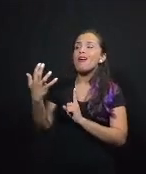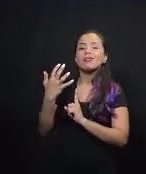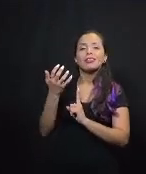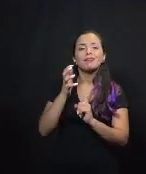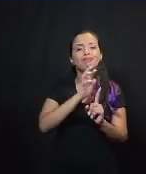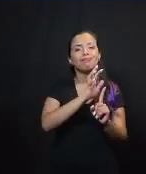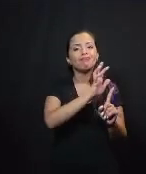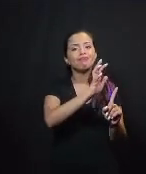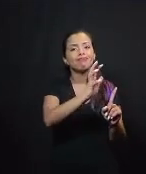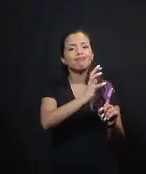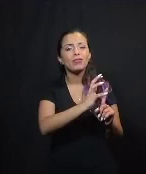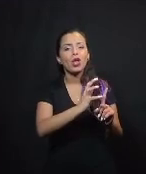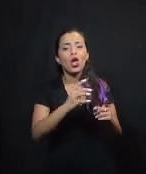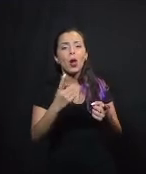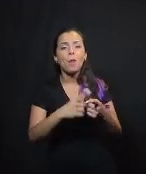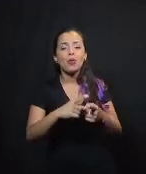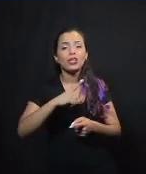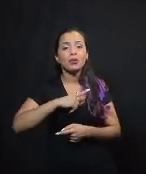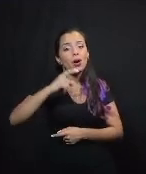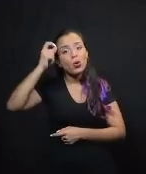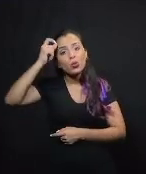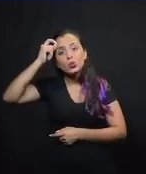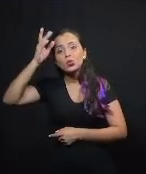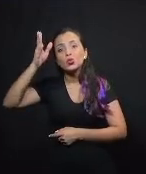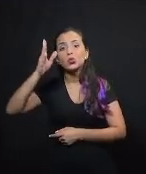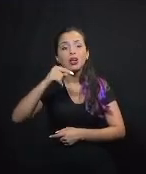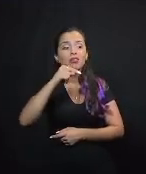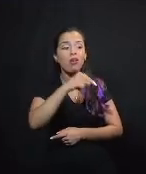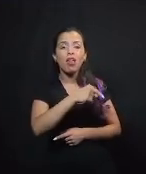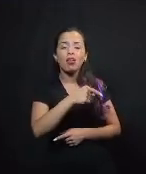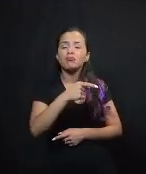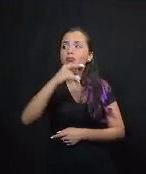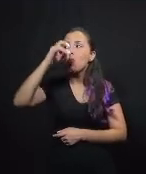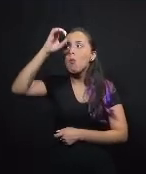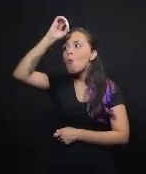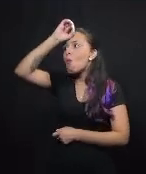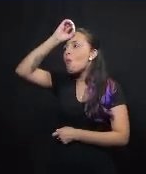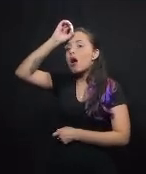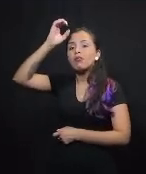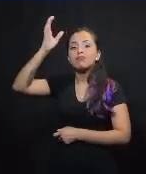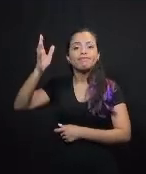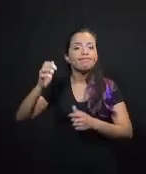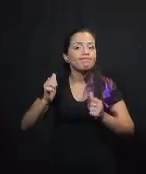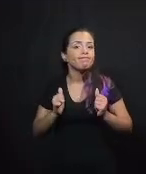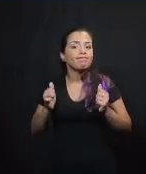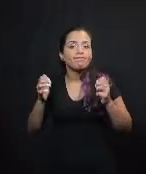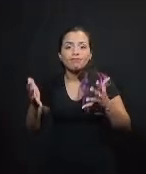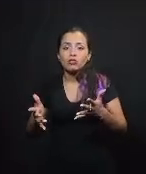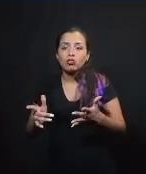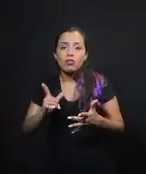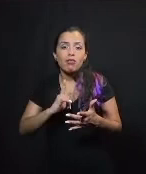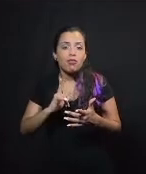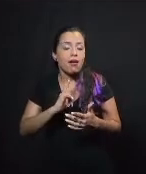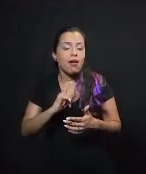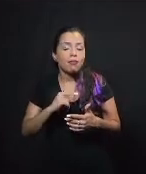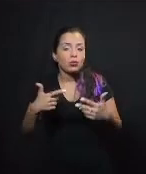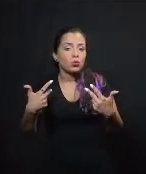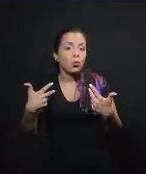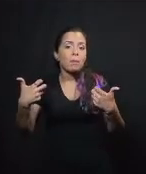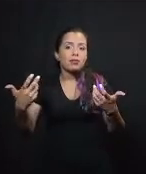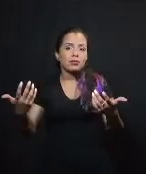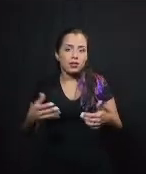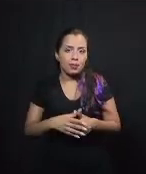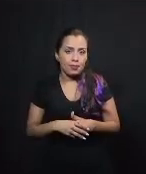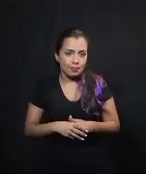por uma cultura democrática e exerça, mesmo que não saiba muito bem, uma cultura democrática. Então, veja, por exemplo, essas